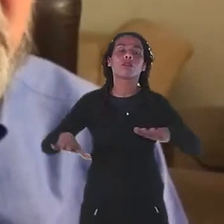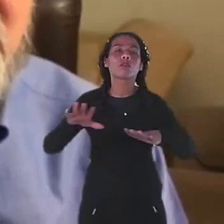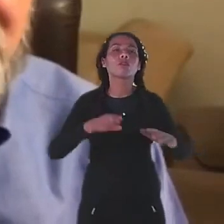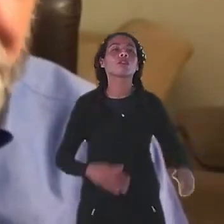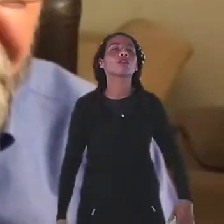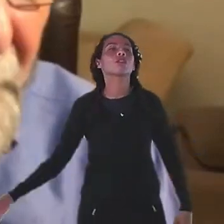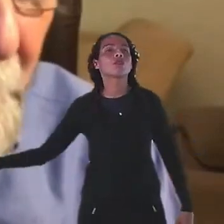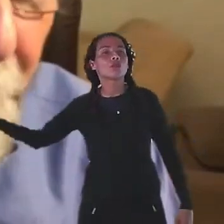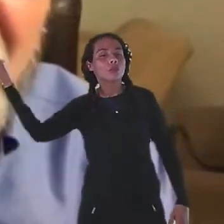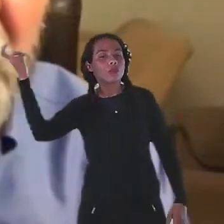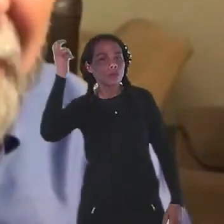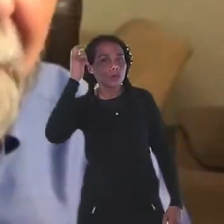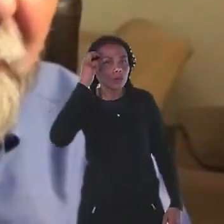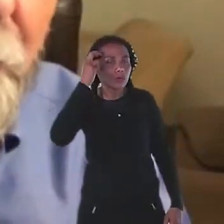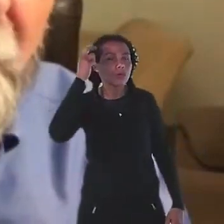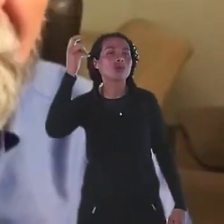cultural,